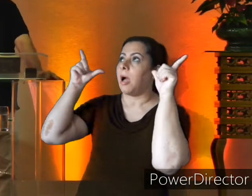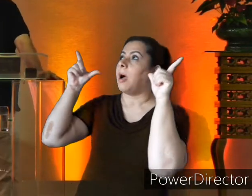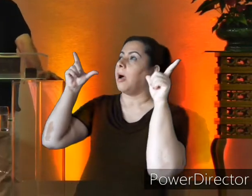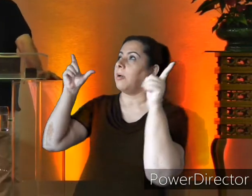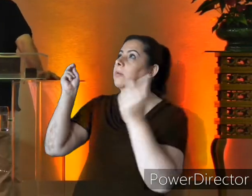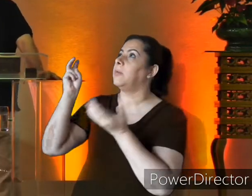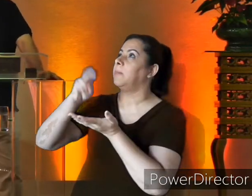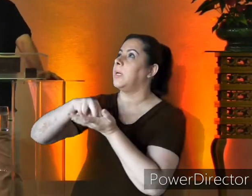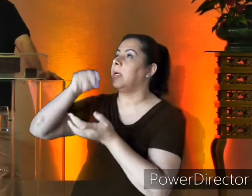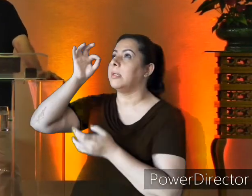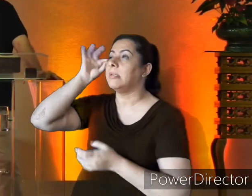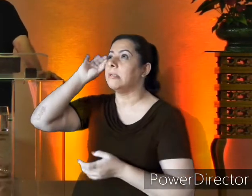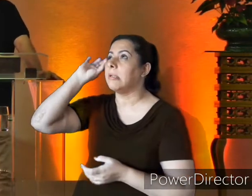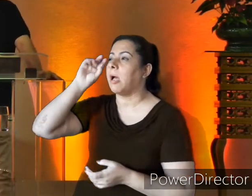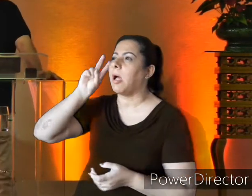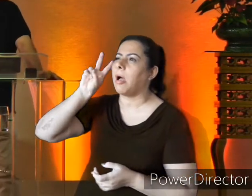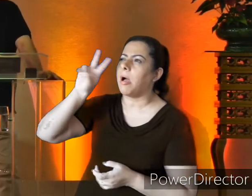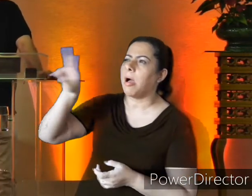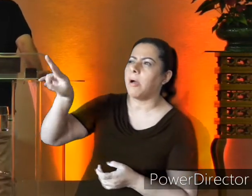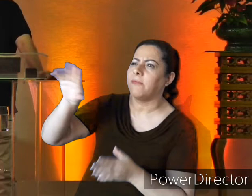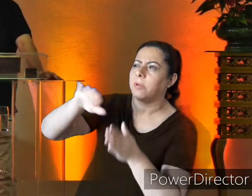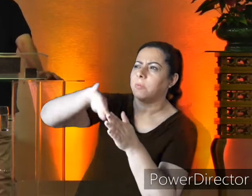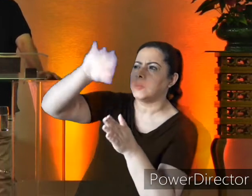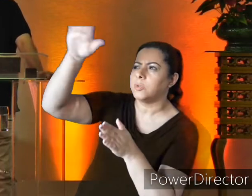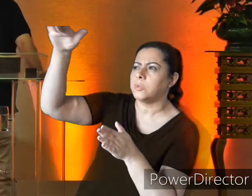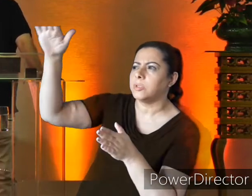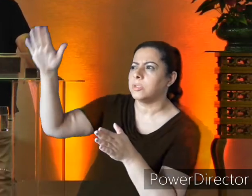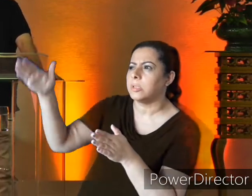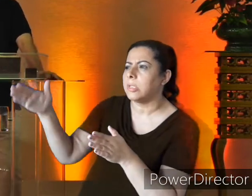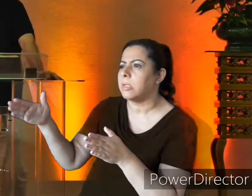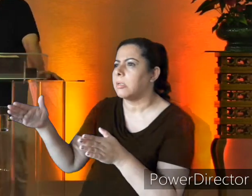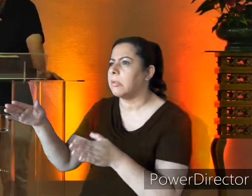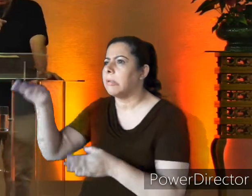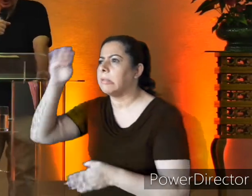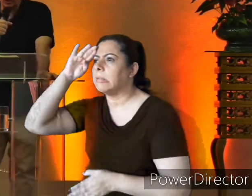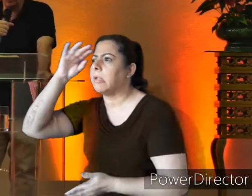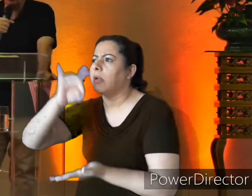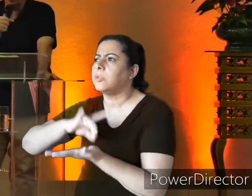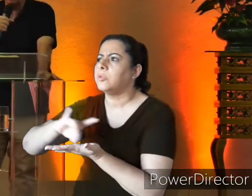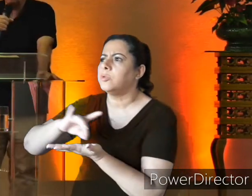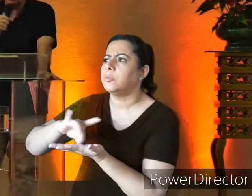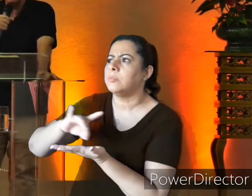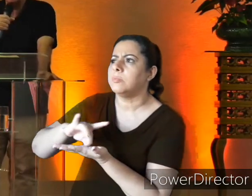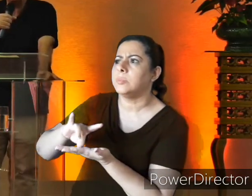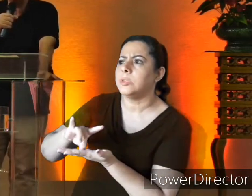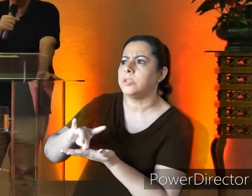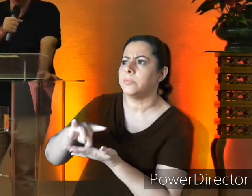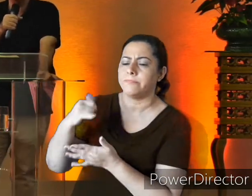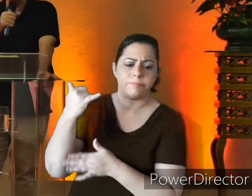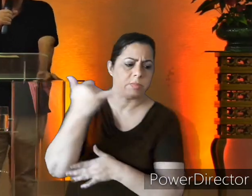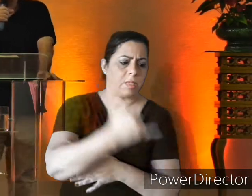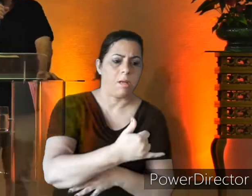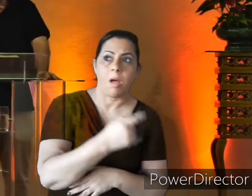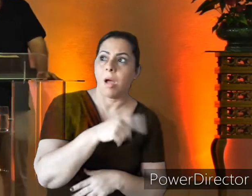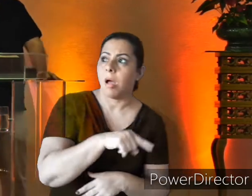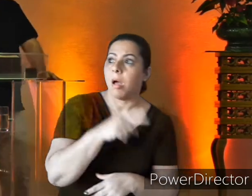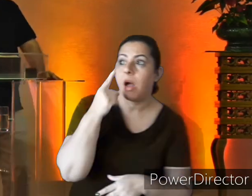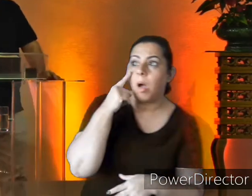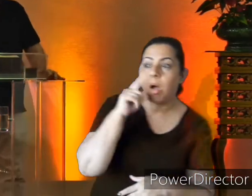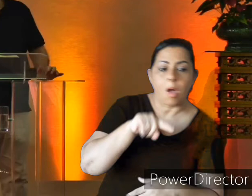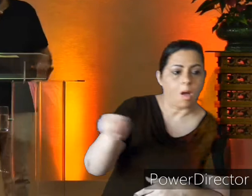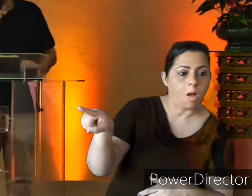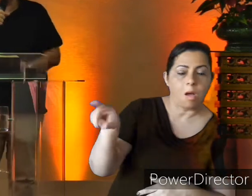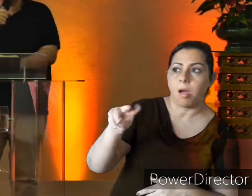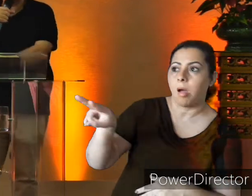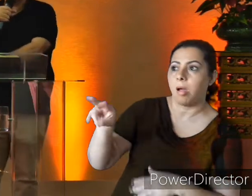nos montes os exércitos inimigos, e ele corre então para o seu senhor, para o profeta, e diz: olha,